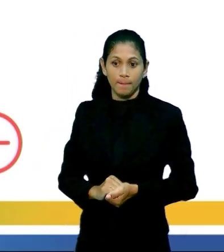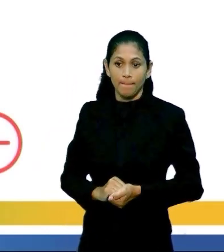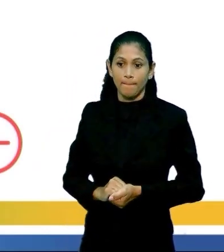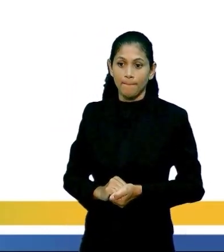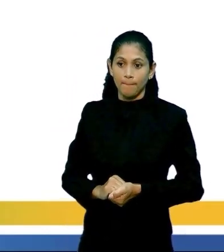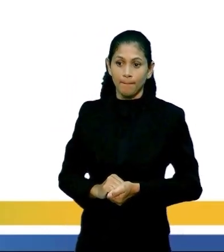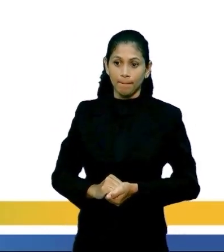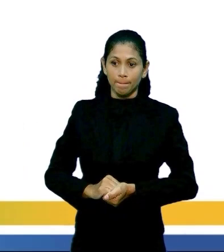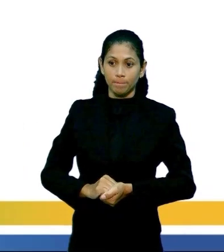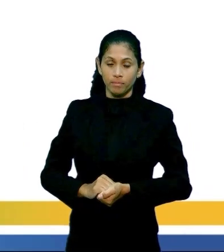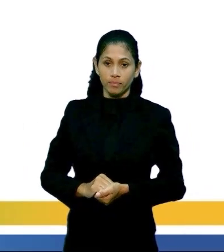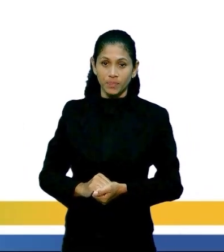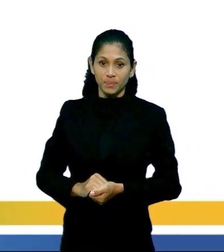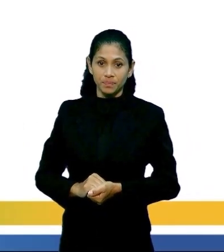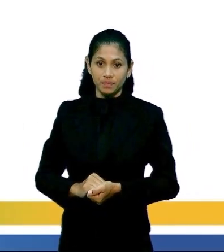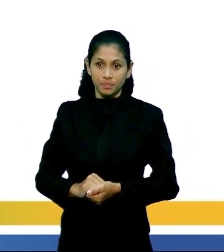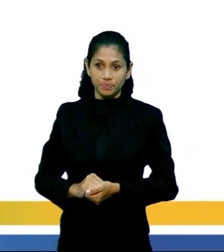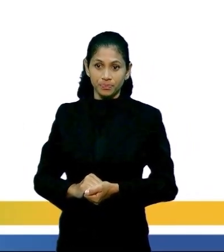ânions.